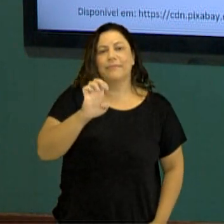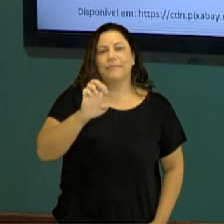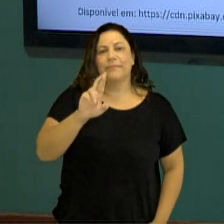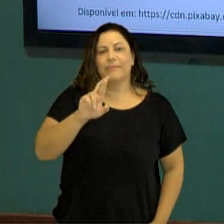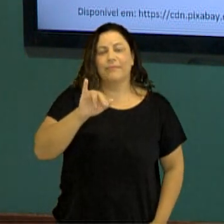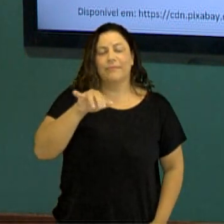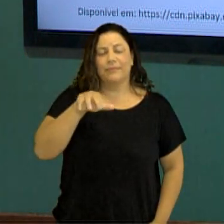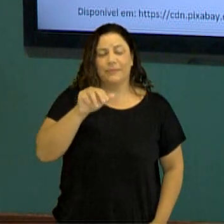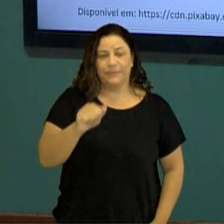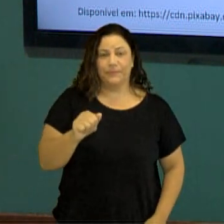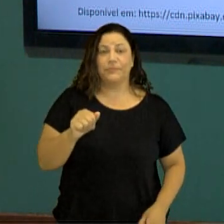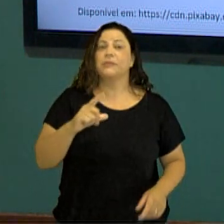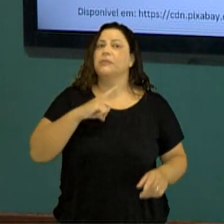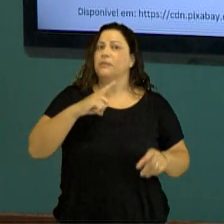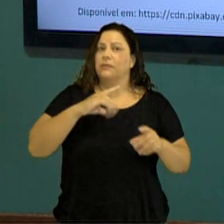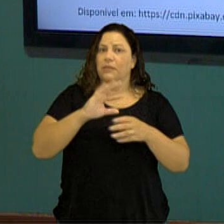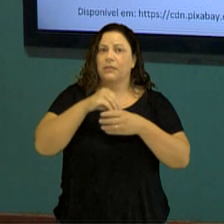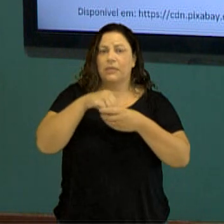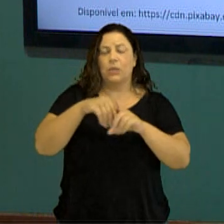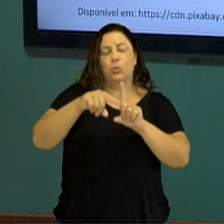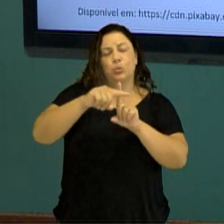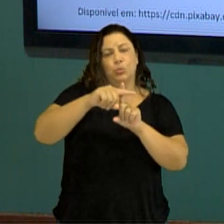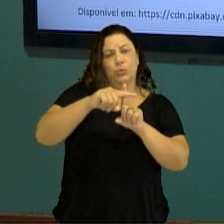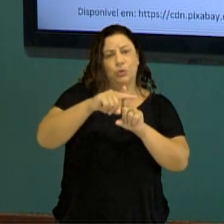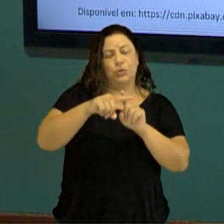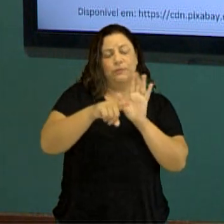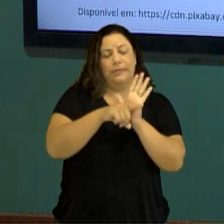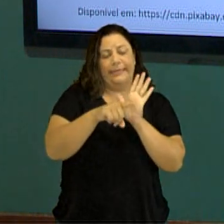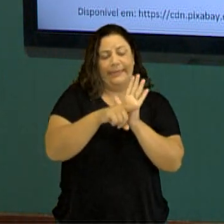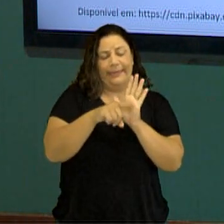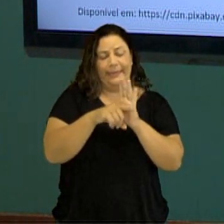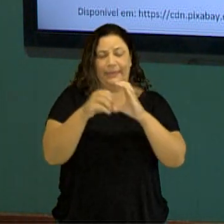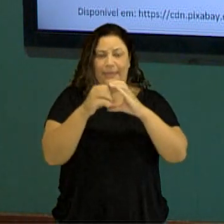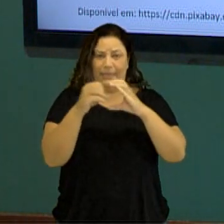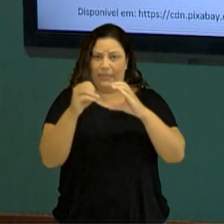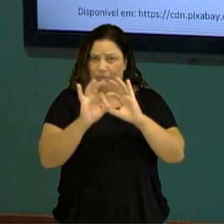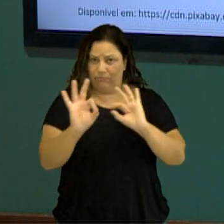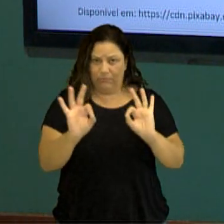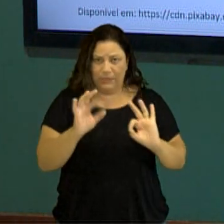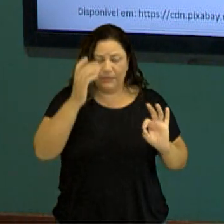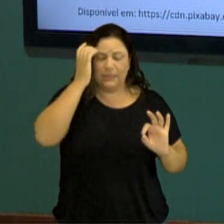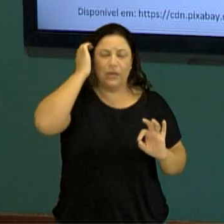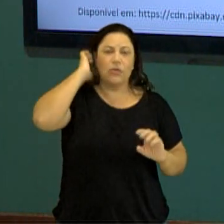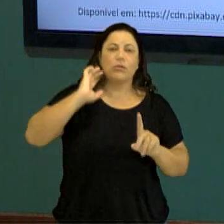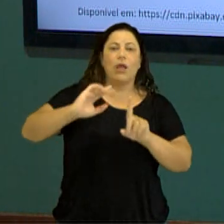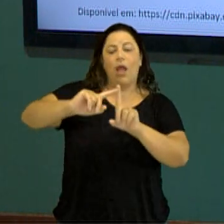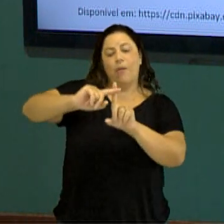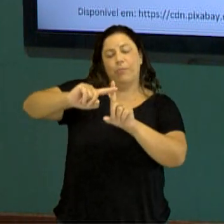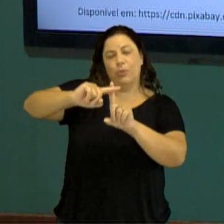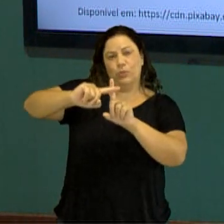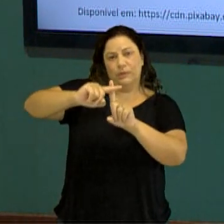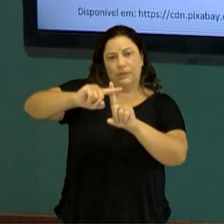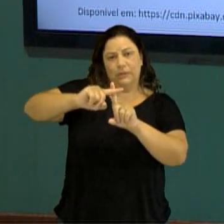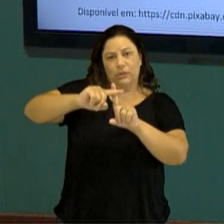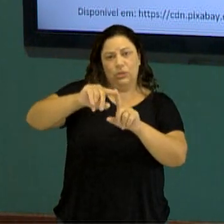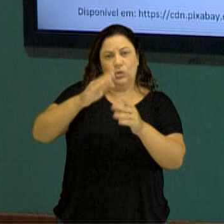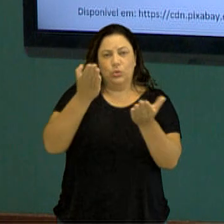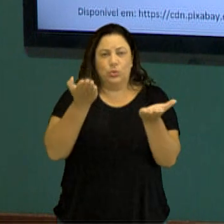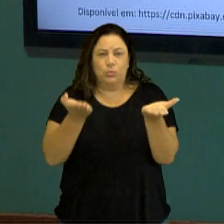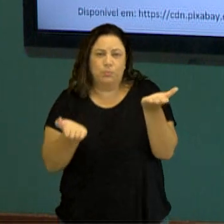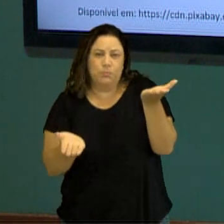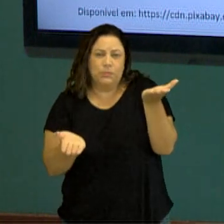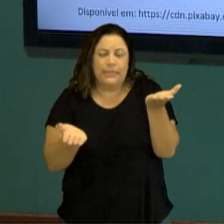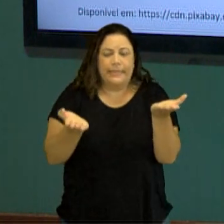negativas. Quando eu falo em átomo neutro, eu digo para vocês que a carga elétrica positiva está em equilíbrio com a carga